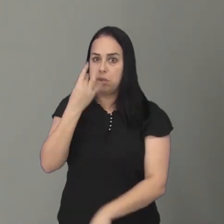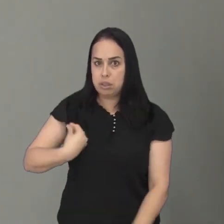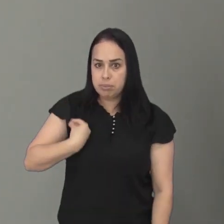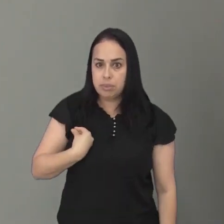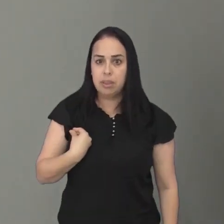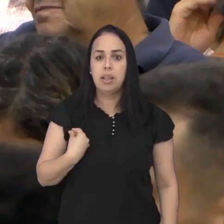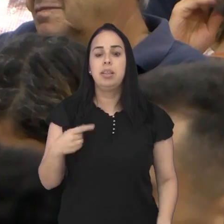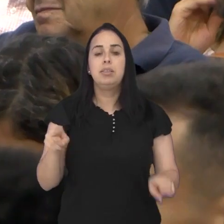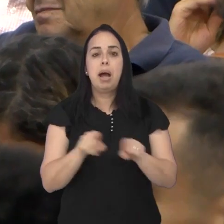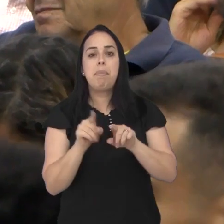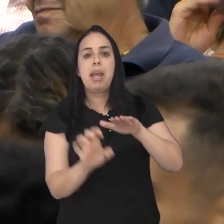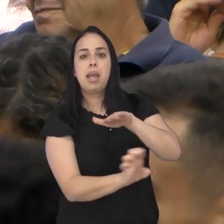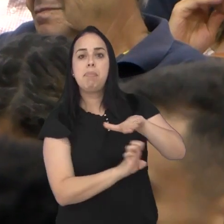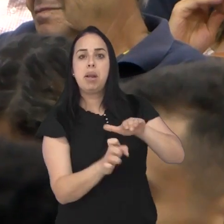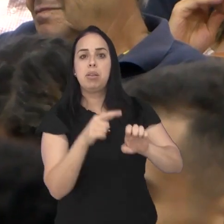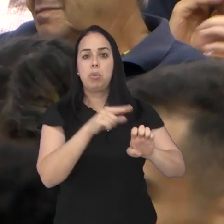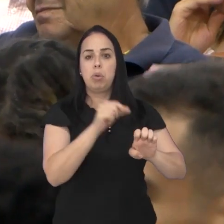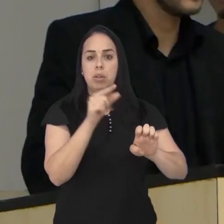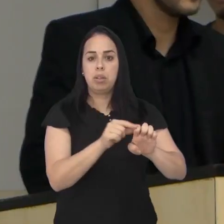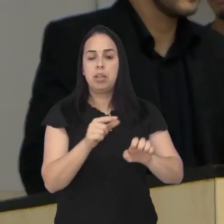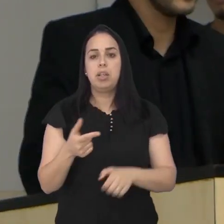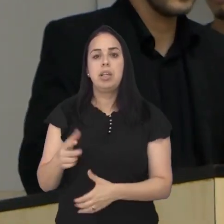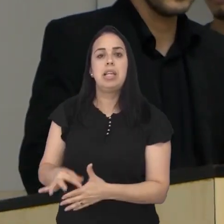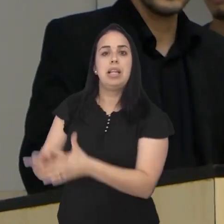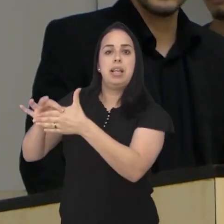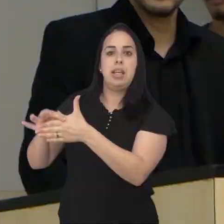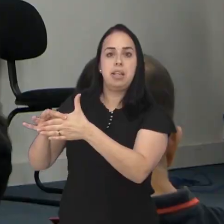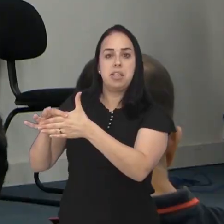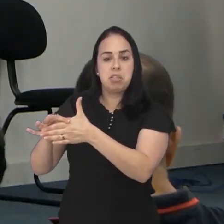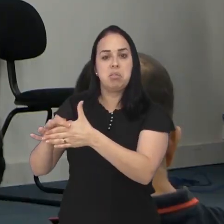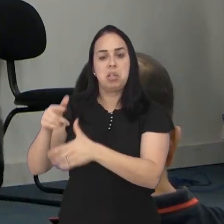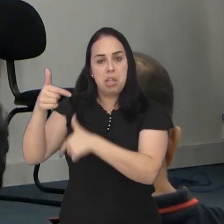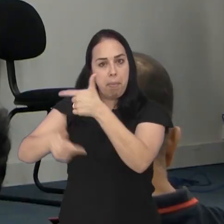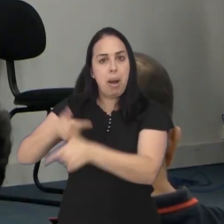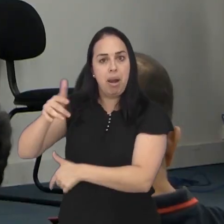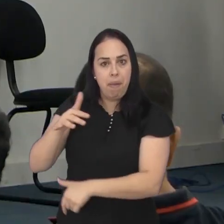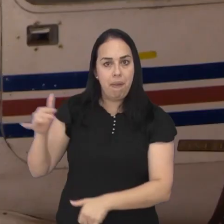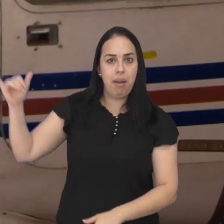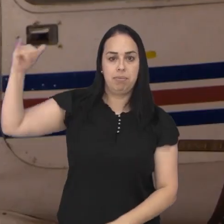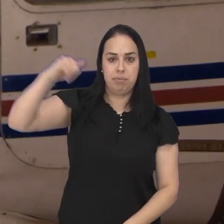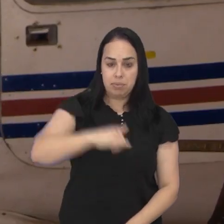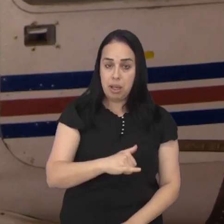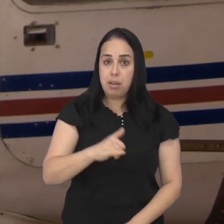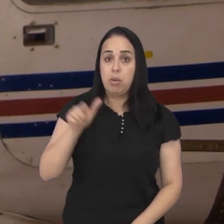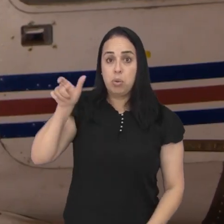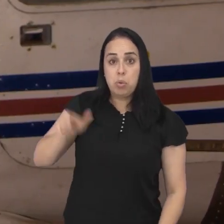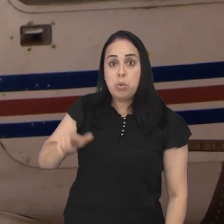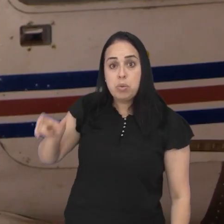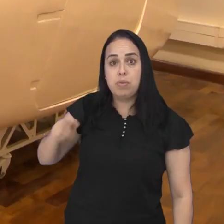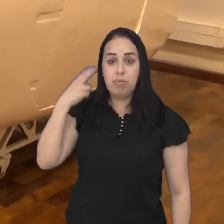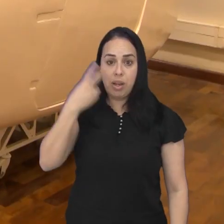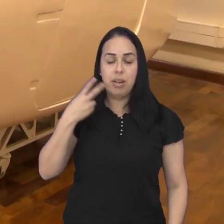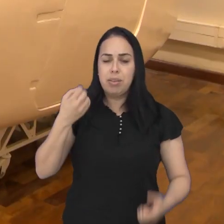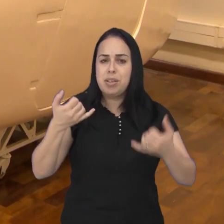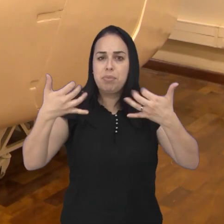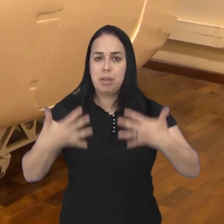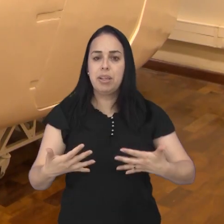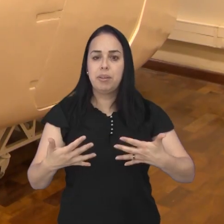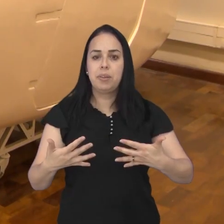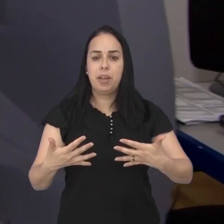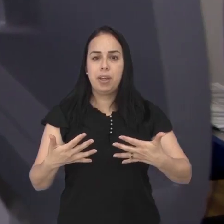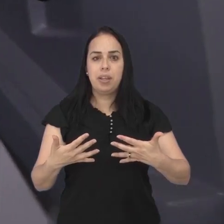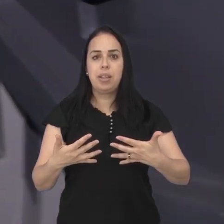da Padaria, além de empreendedores e autoridades do setor da aviação. Para os parlamentares, a nova